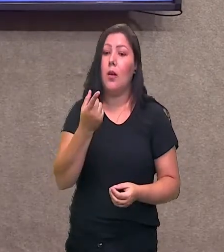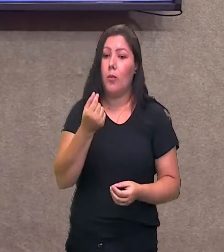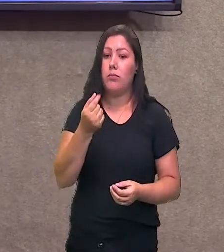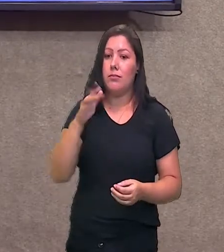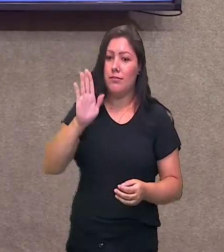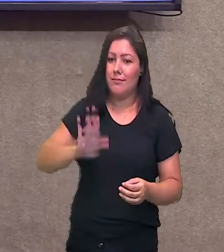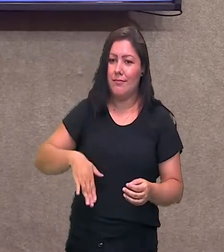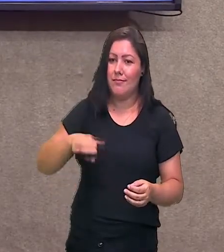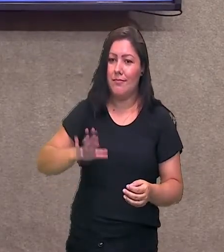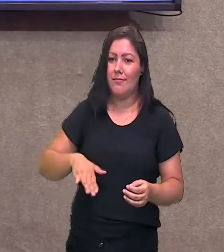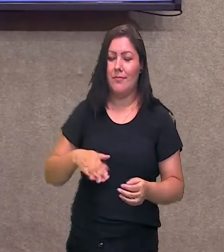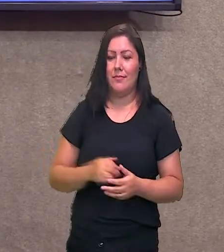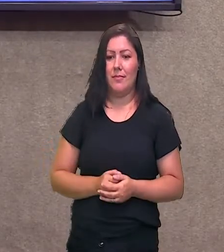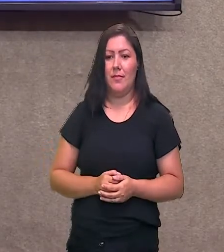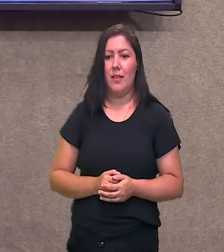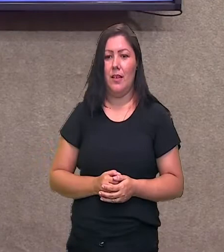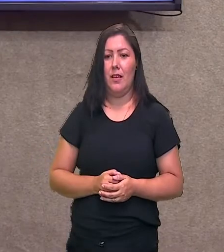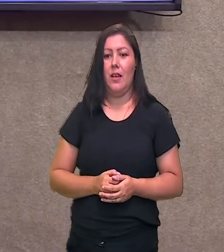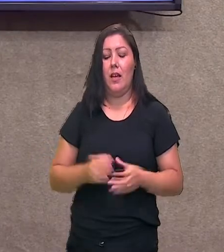Produziu menos?